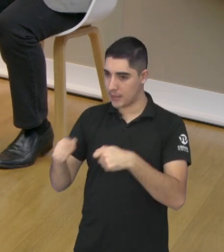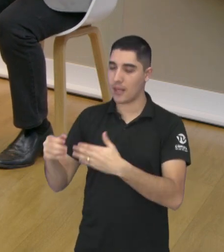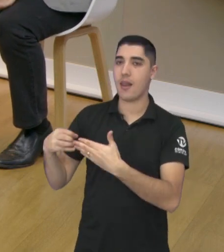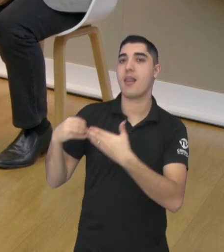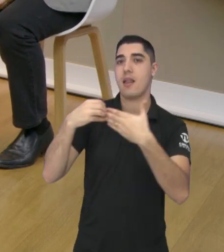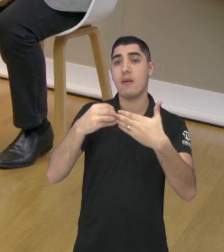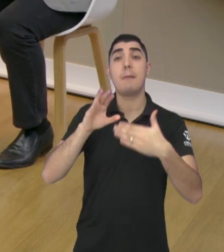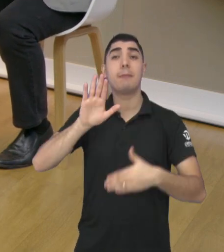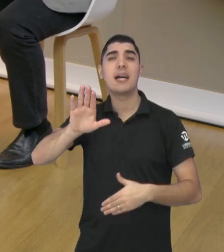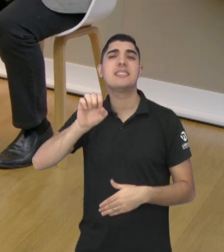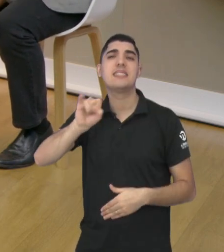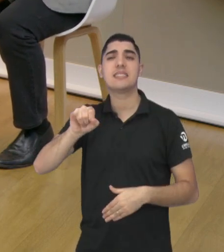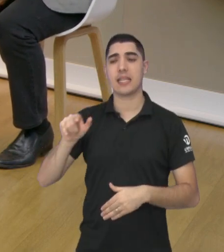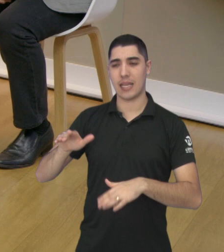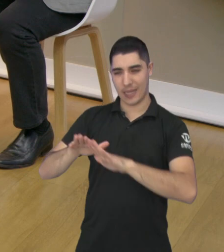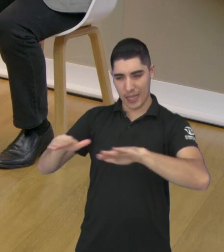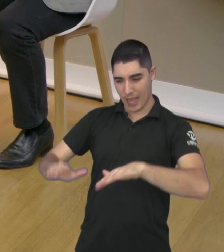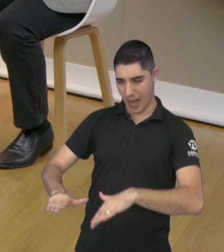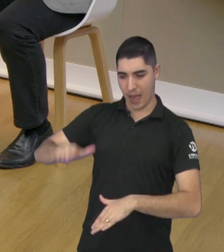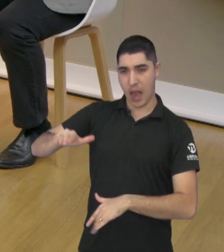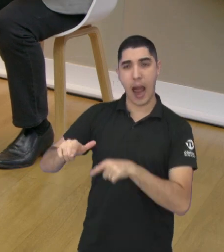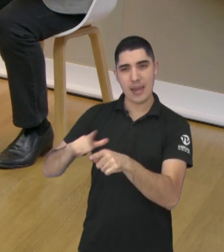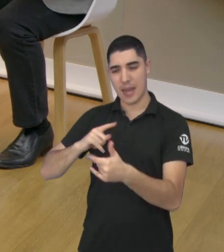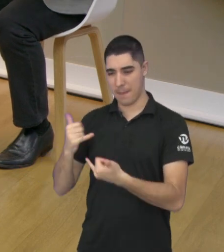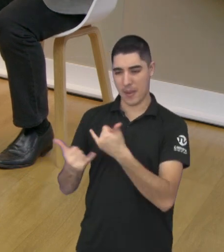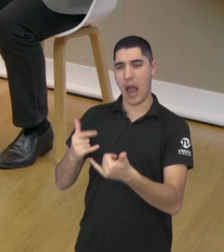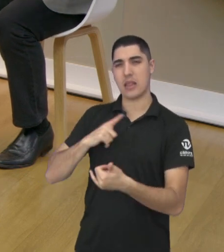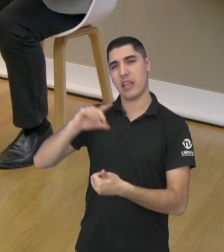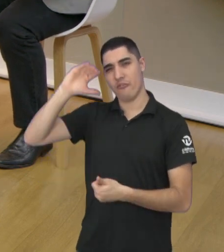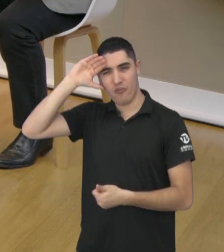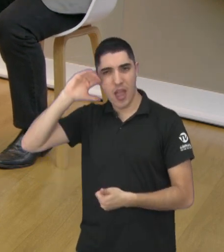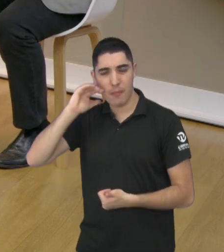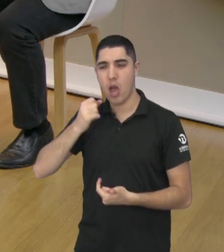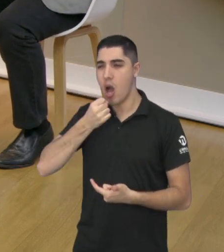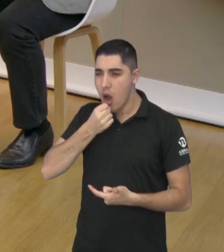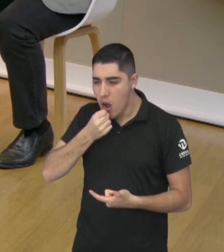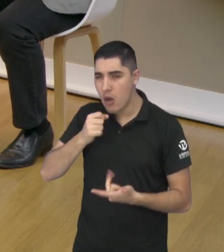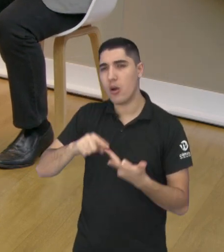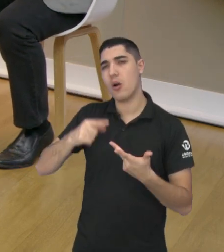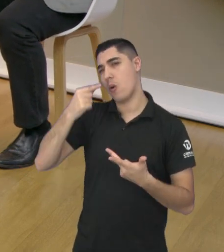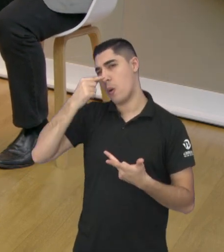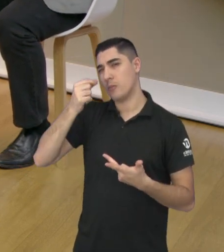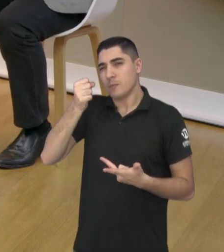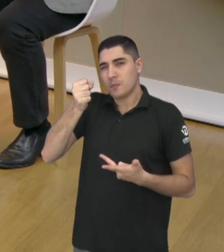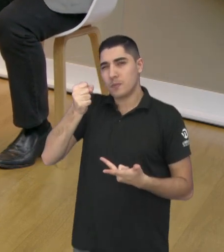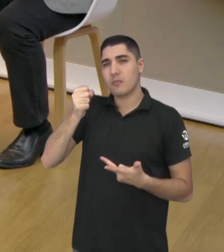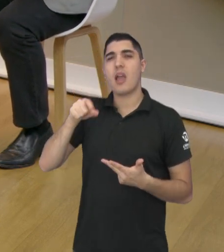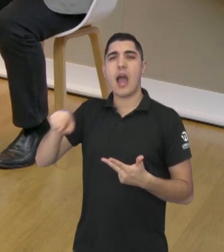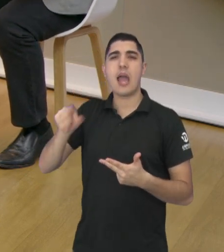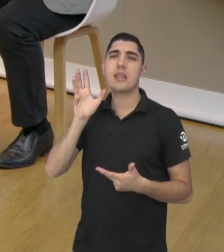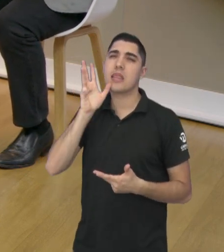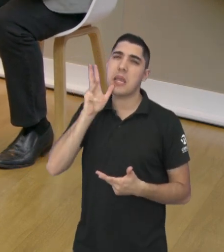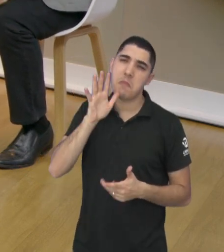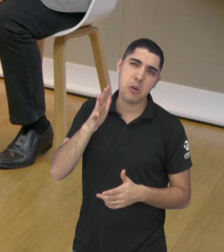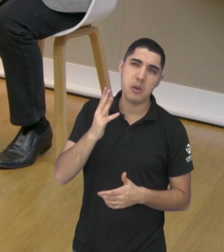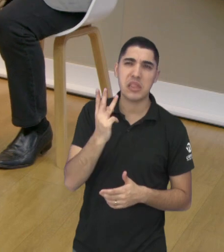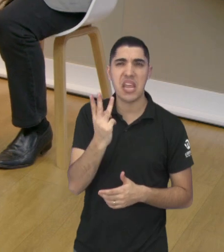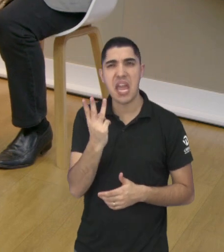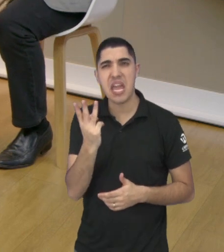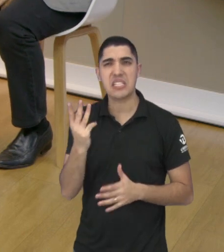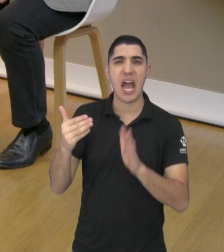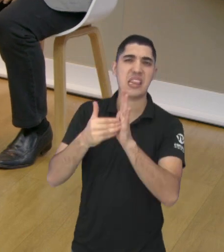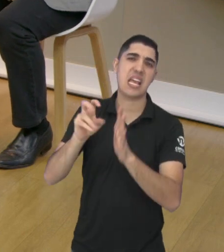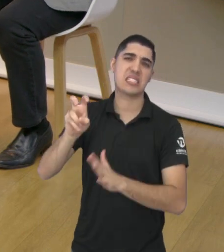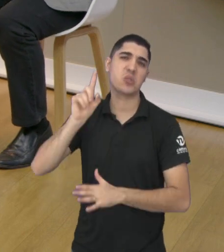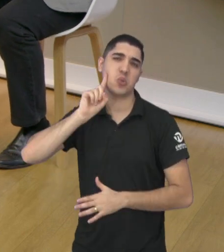Agora, crianças grandes que estão brincando e têm febre, têm tosse, têm nariz entupido, essas doenças demoram 3 a 5